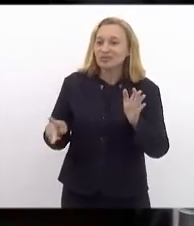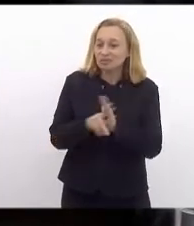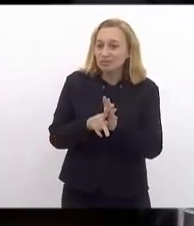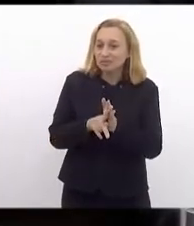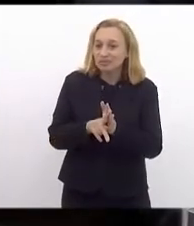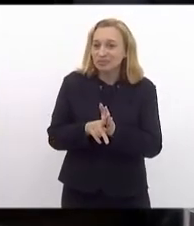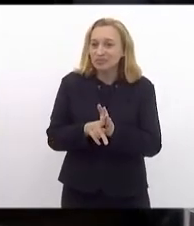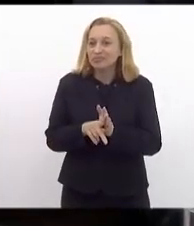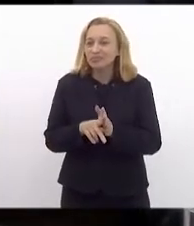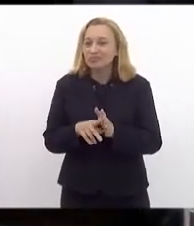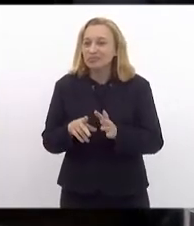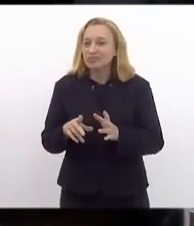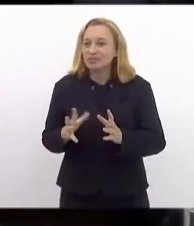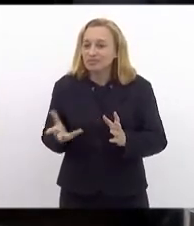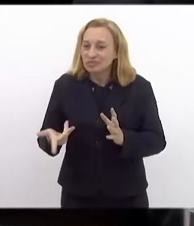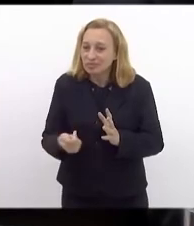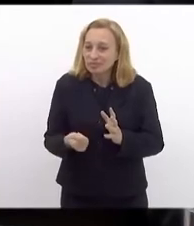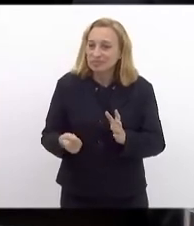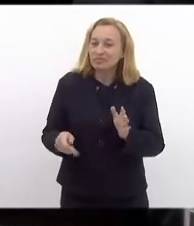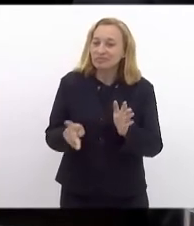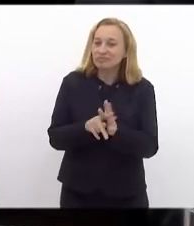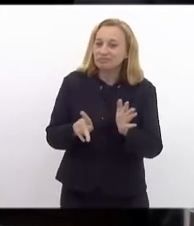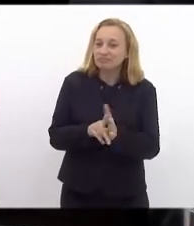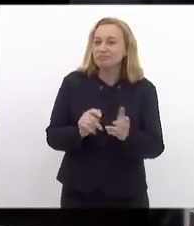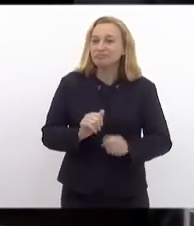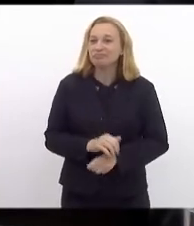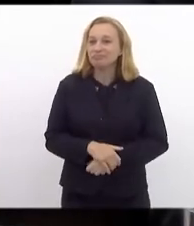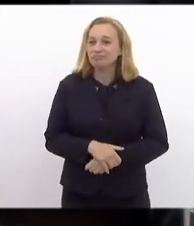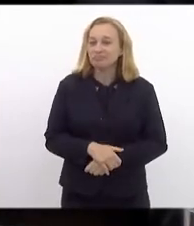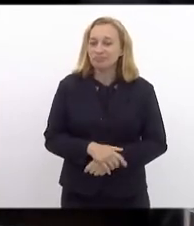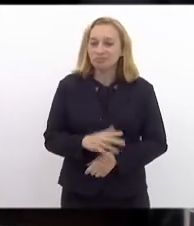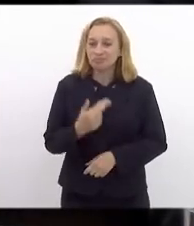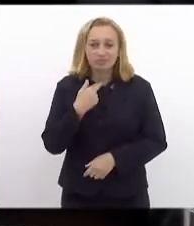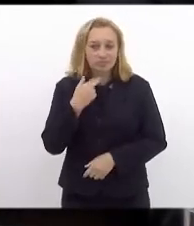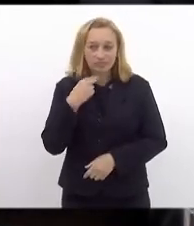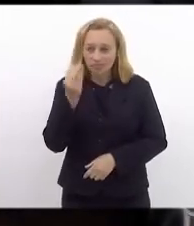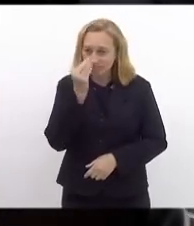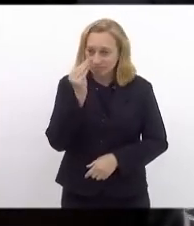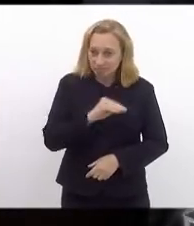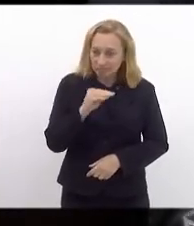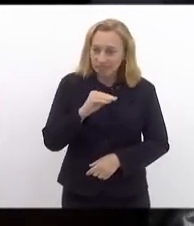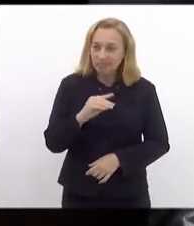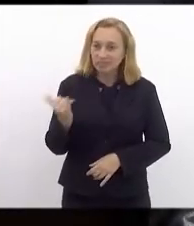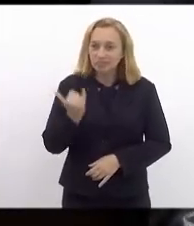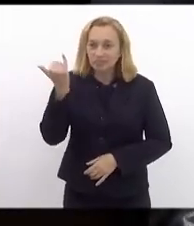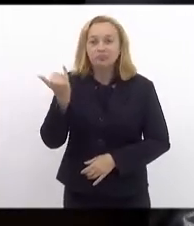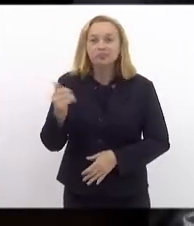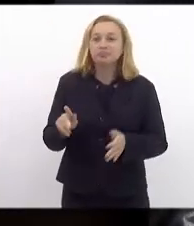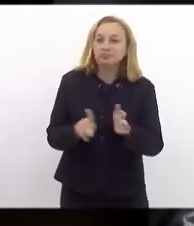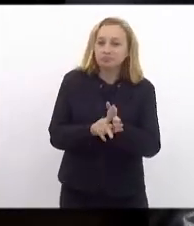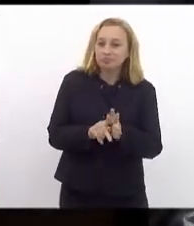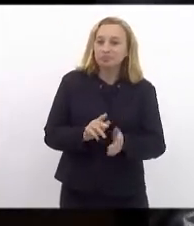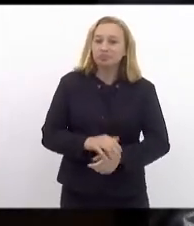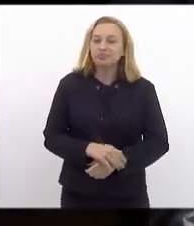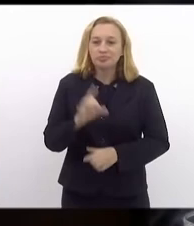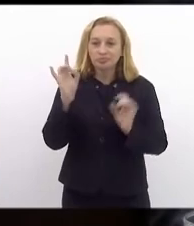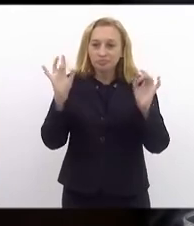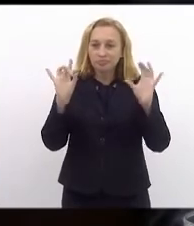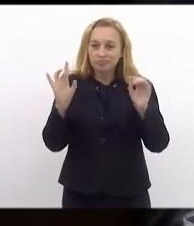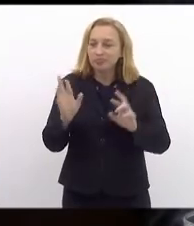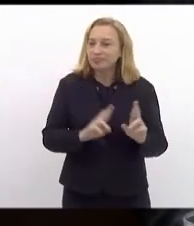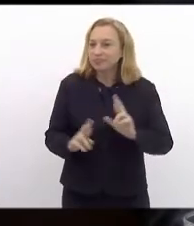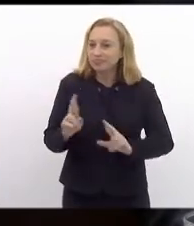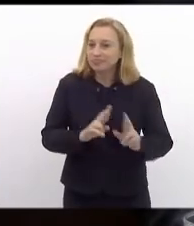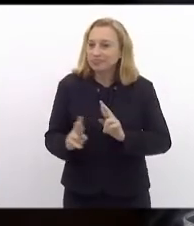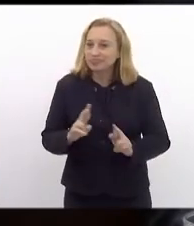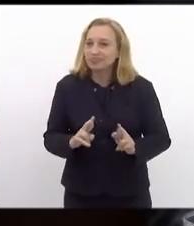despeito dos méritos do projeto foram absolutamente inegáveis o intuito do projeto é especialmente em